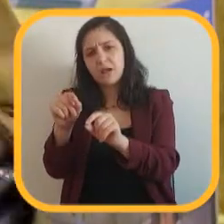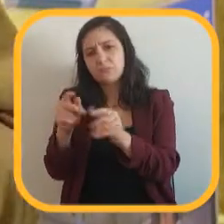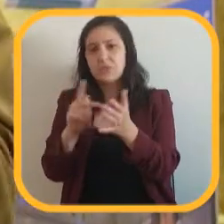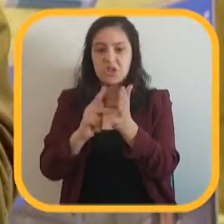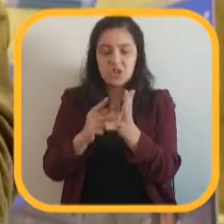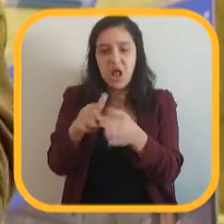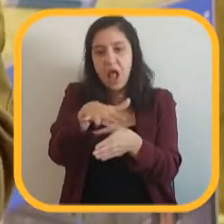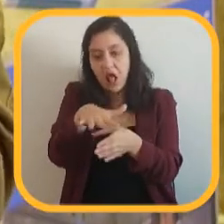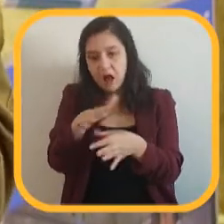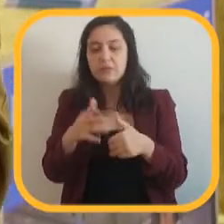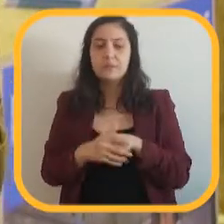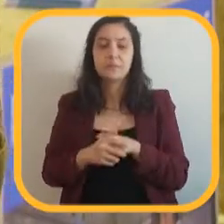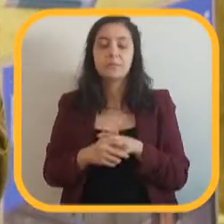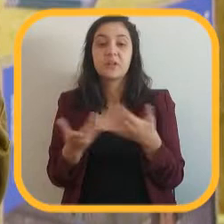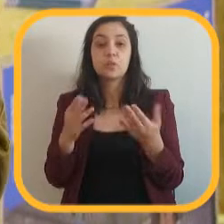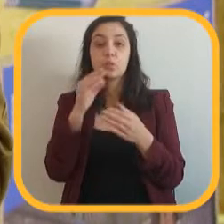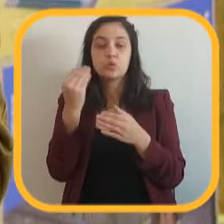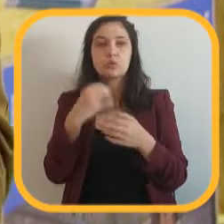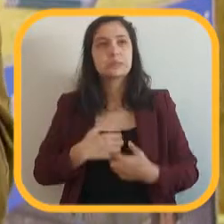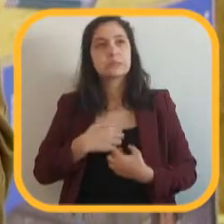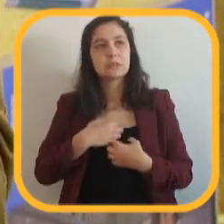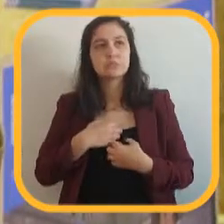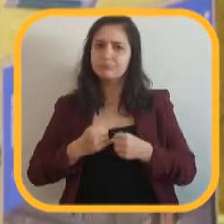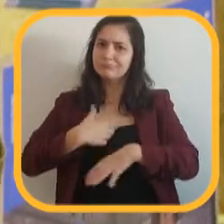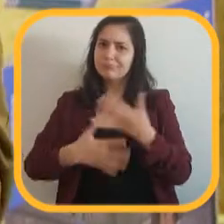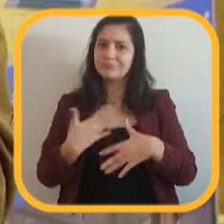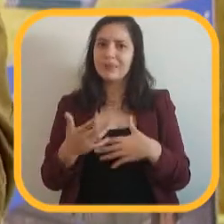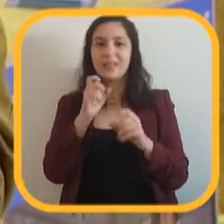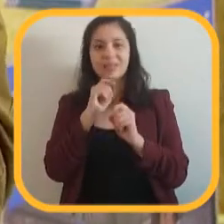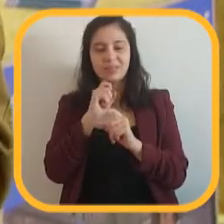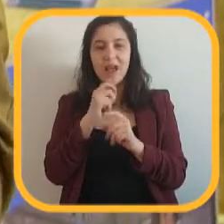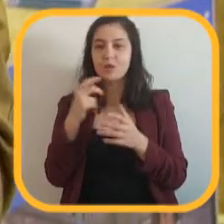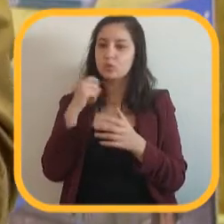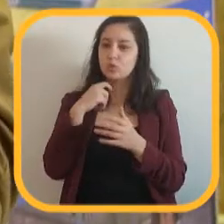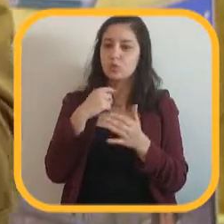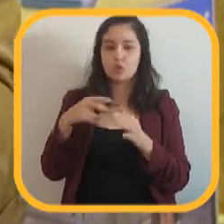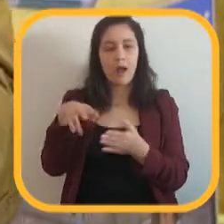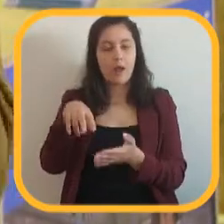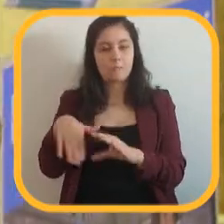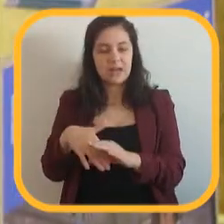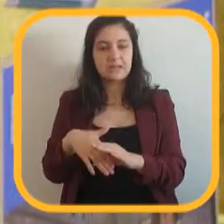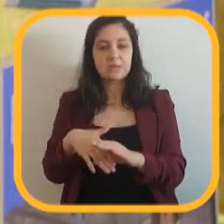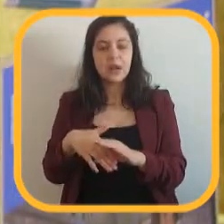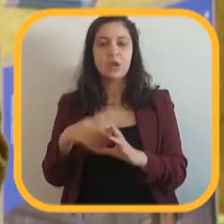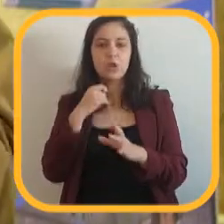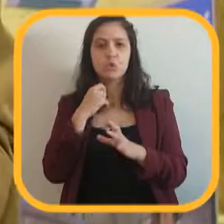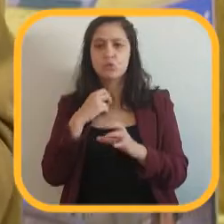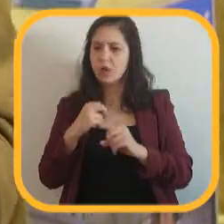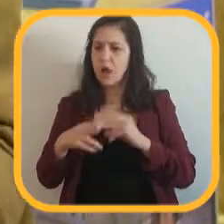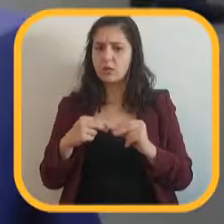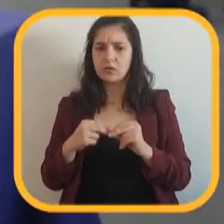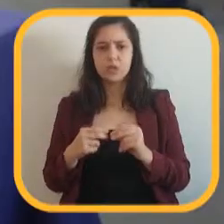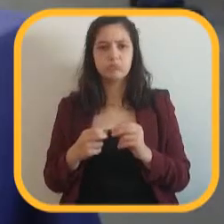nas casas de engenharias, de forma que os alunos se sintam motivados a estar nos cursos e sentirem-se que os cursos